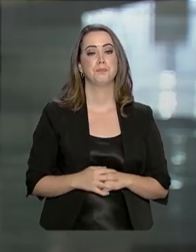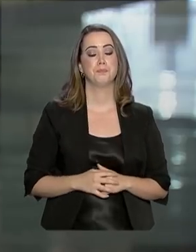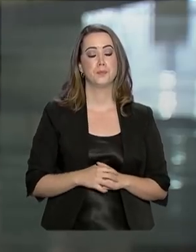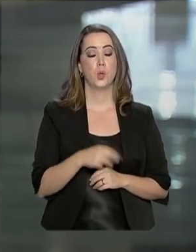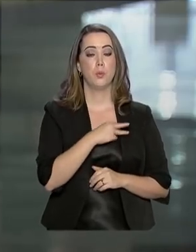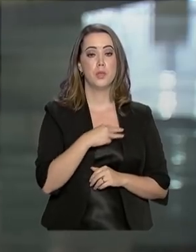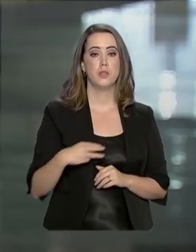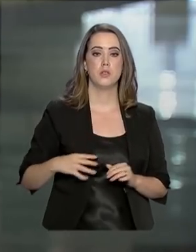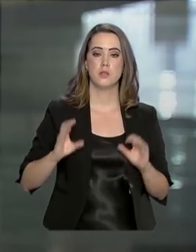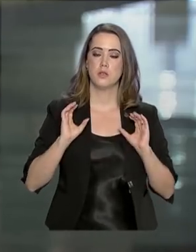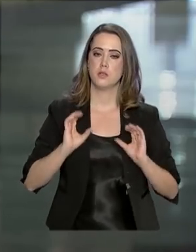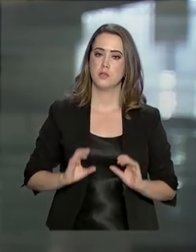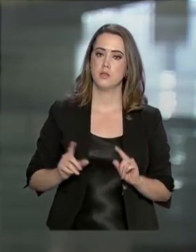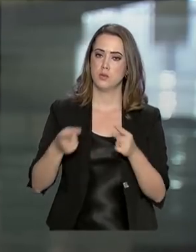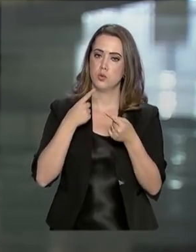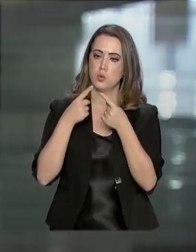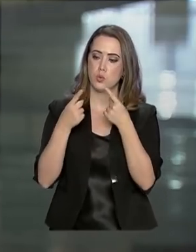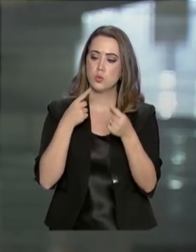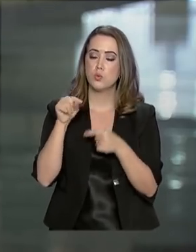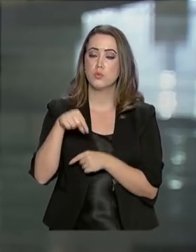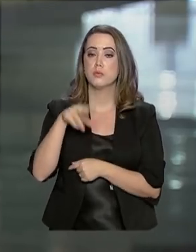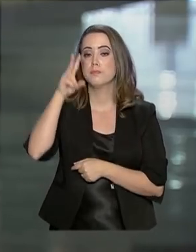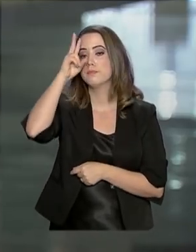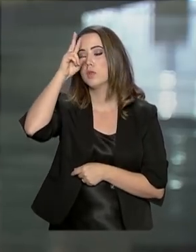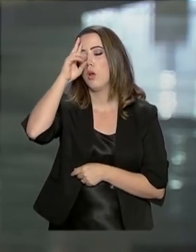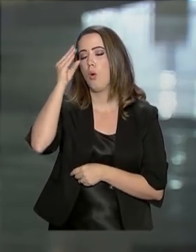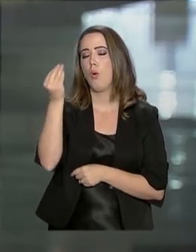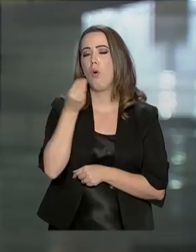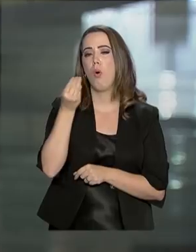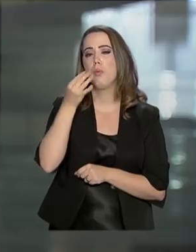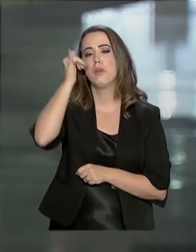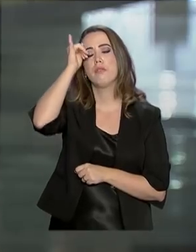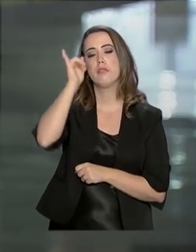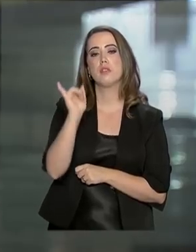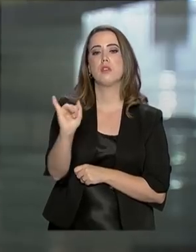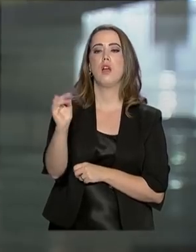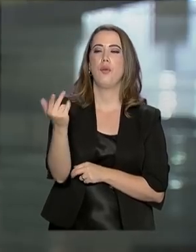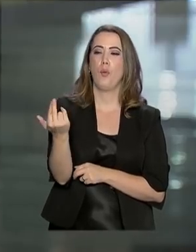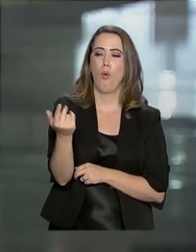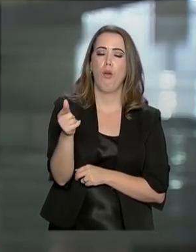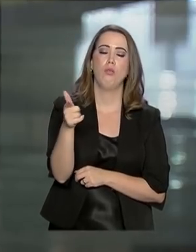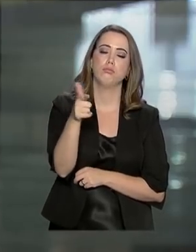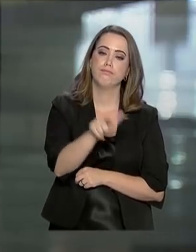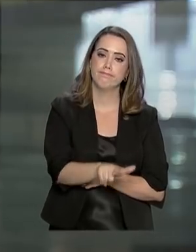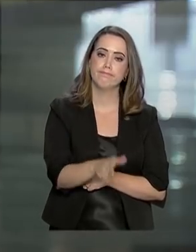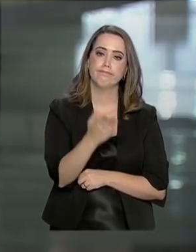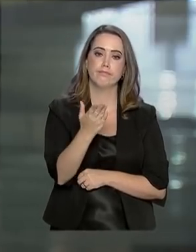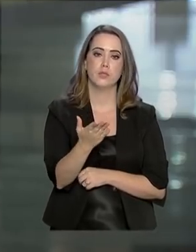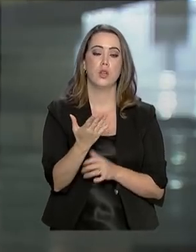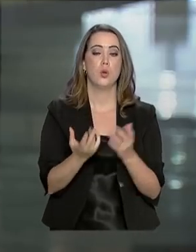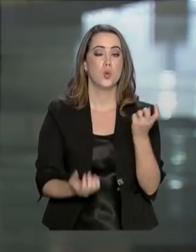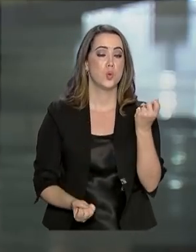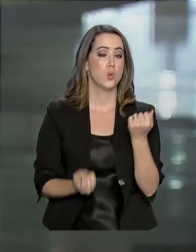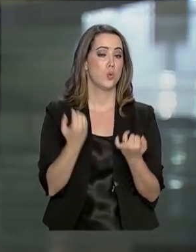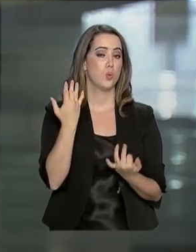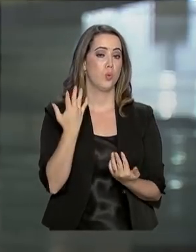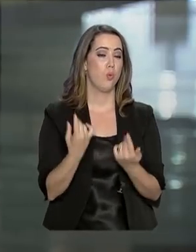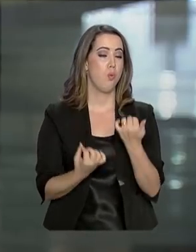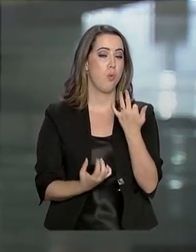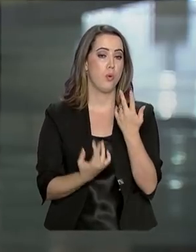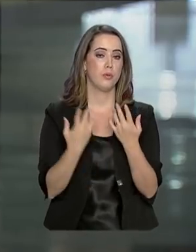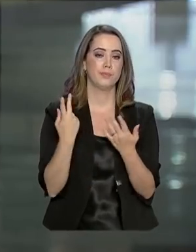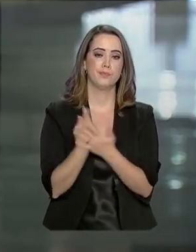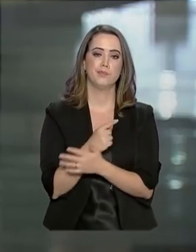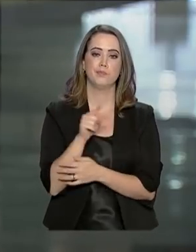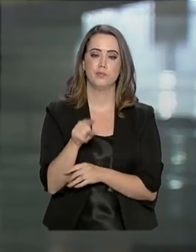Terra Ele discutiu nesta segunda-feira a medidas de prevenção a incidentes com incêndios como o que